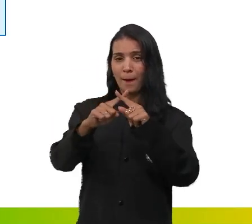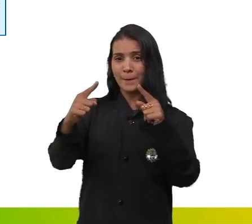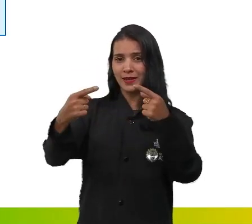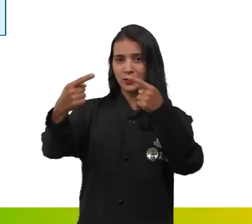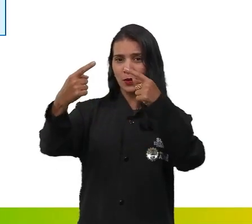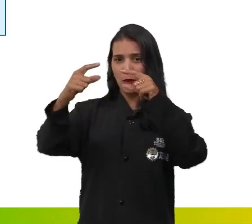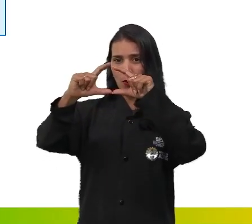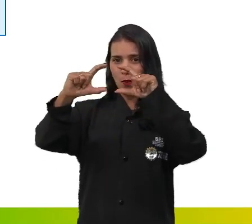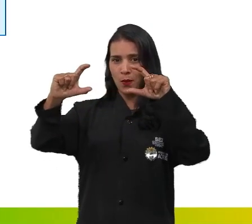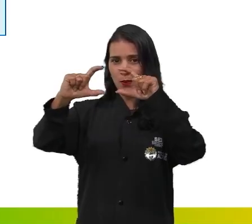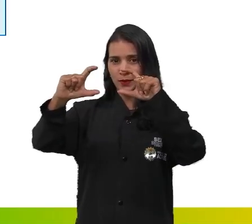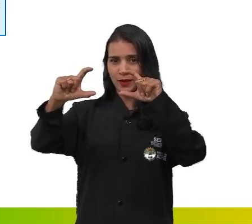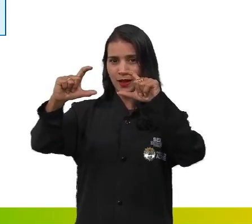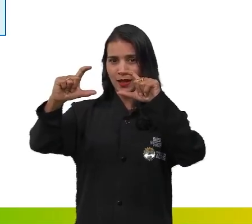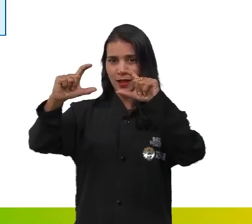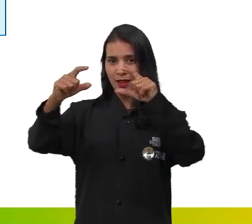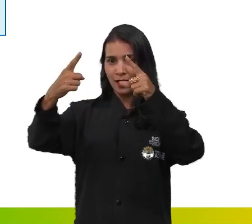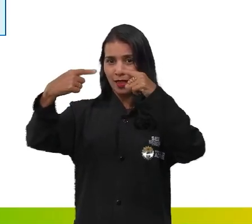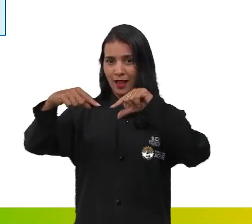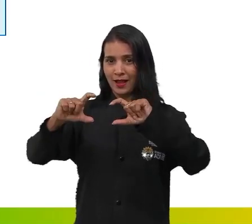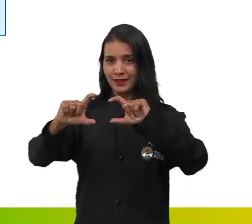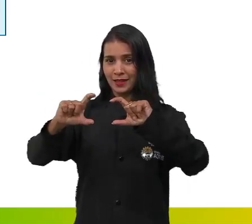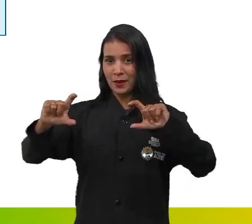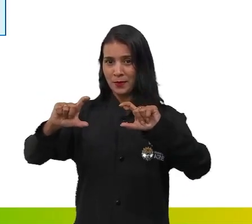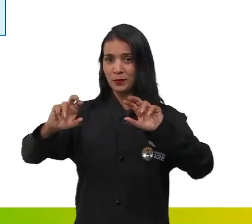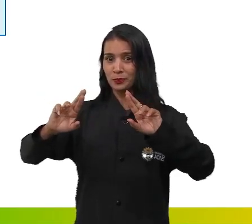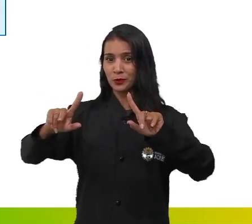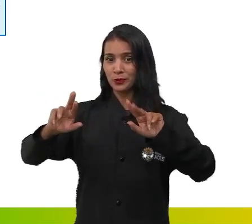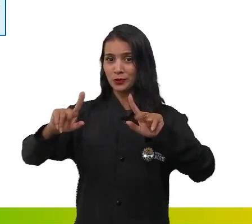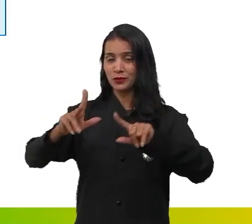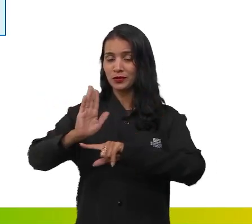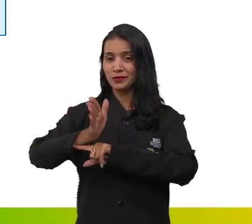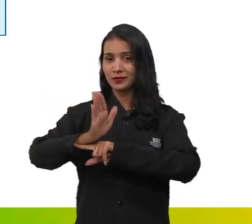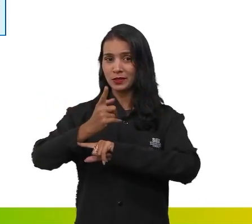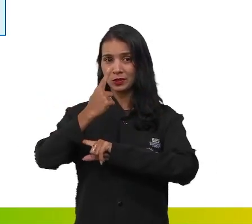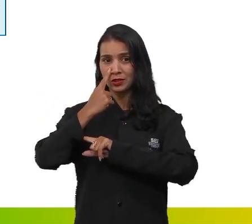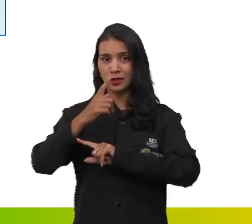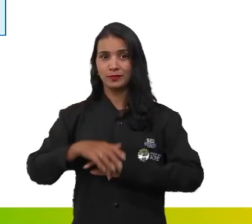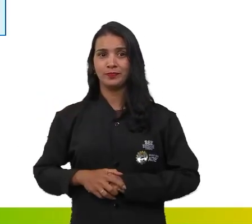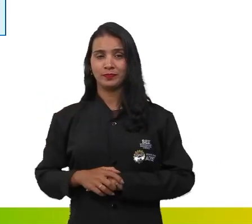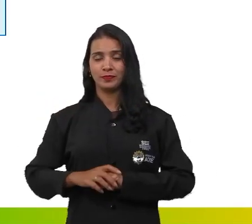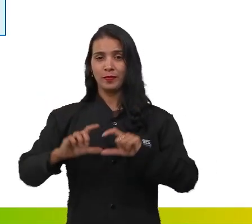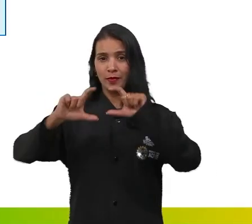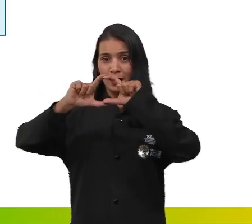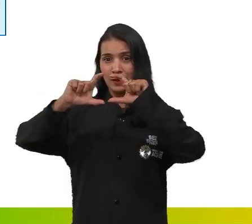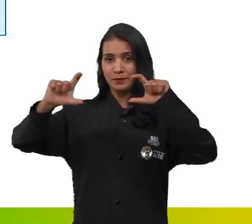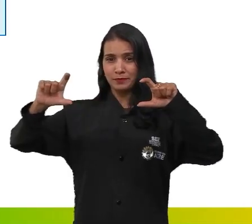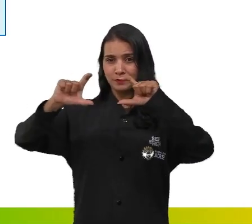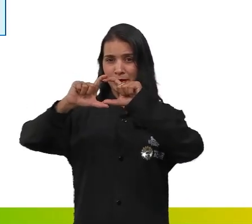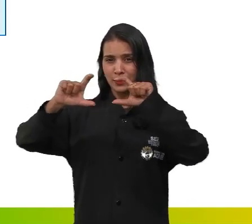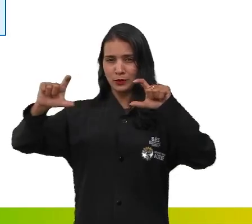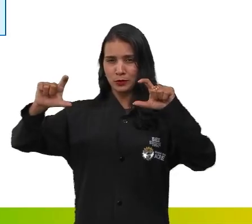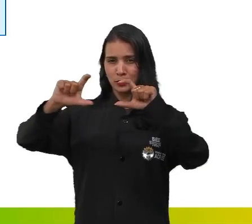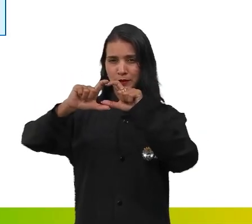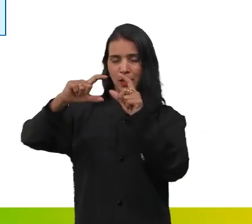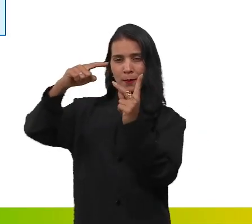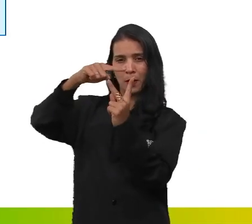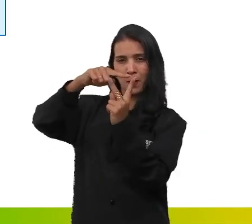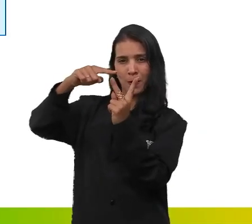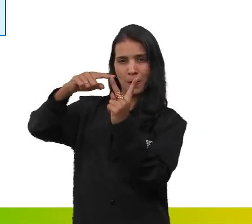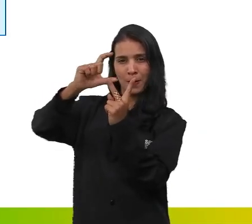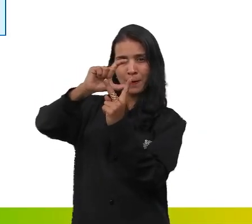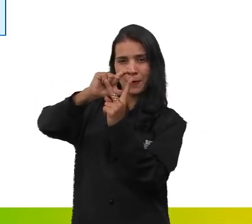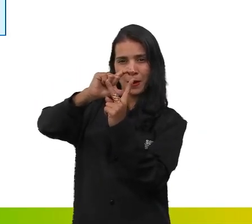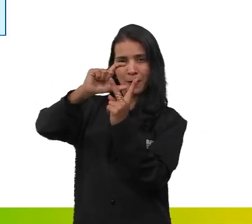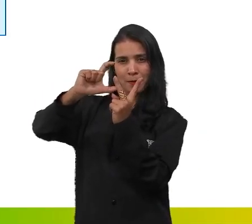parte, mas em si eles são diferentes. Essa parte aqui de cima, eles são considerados parecidos,